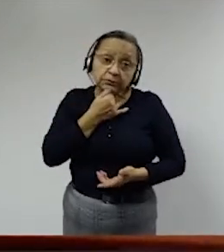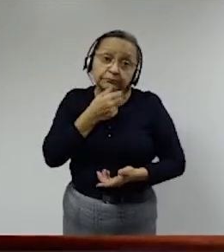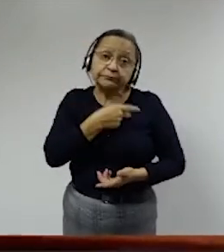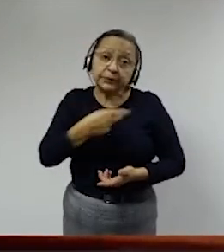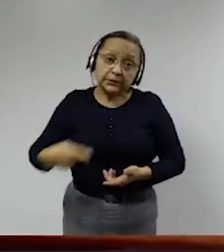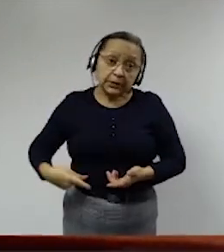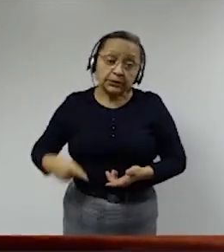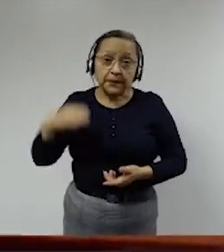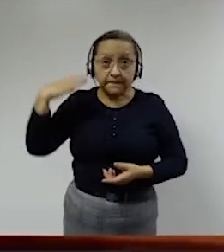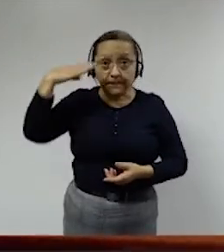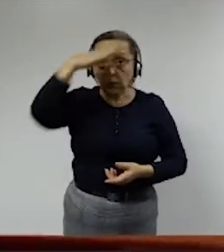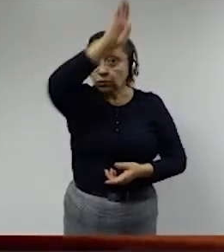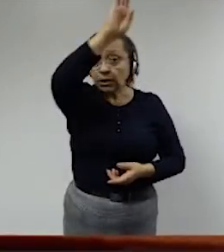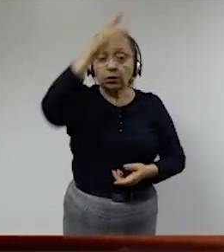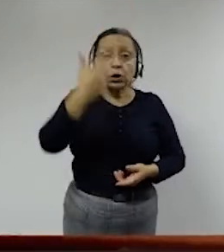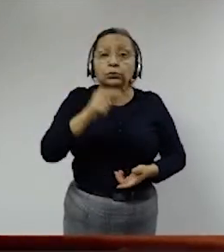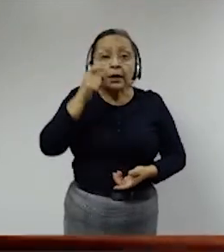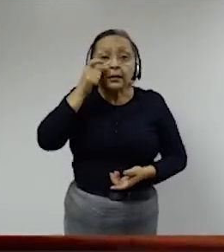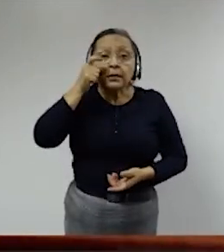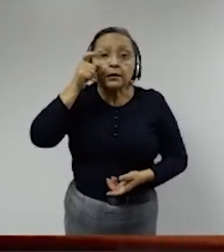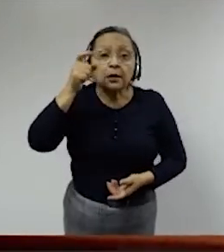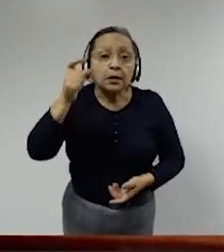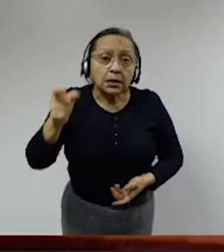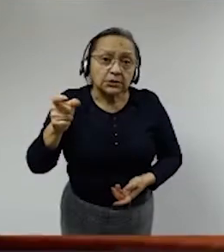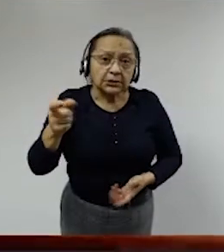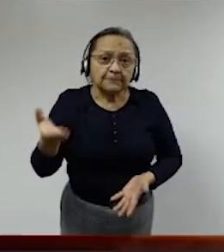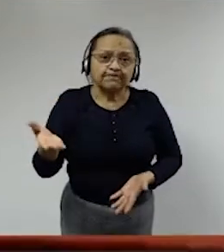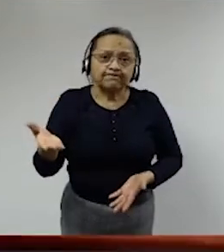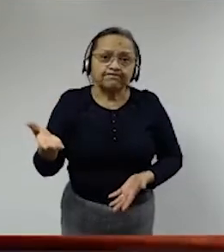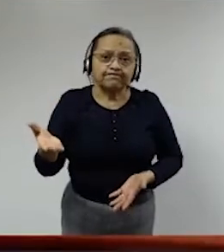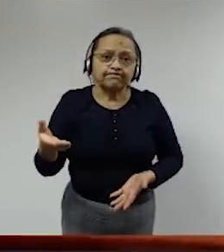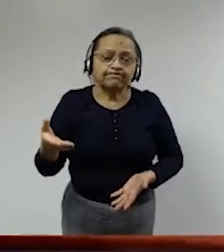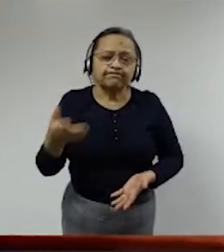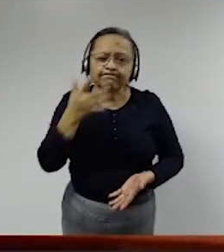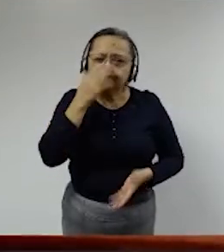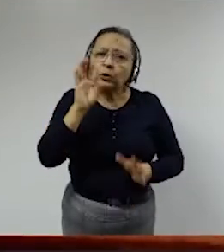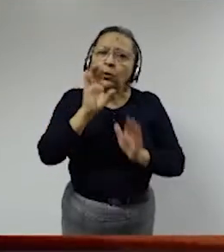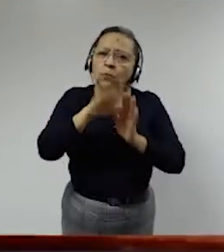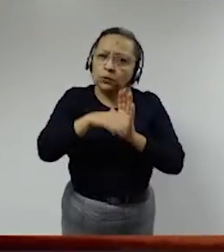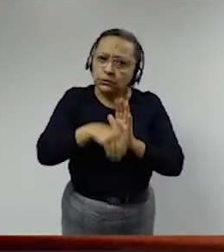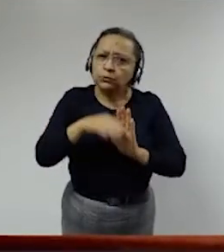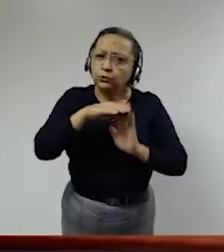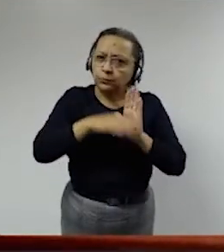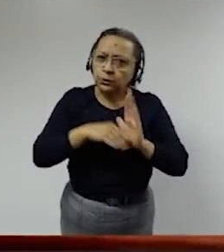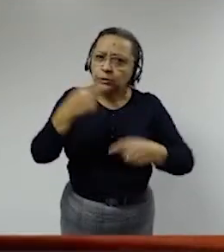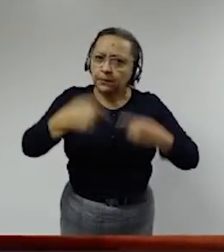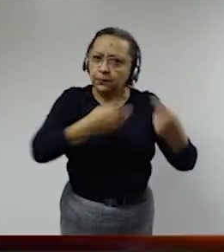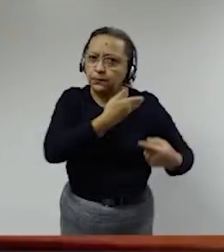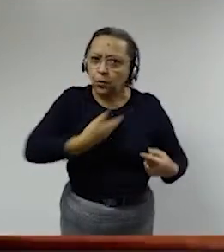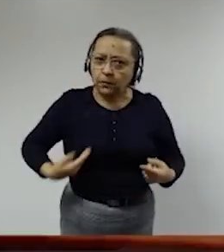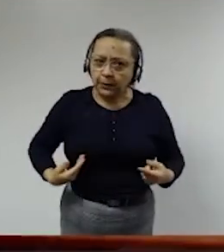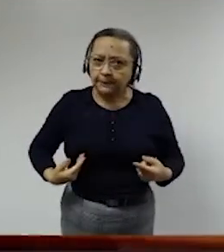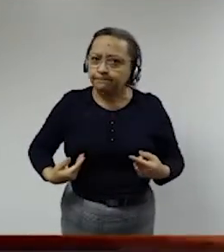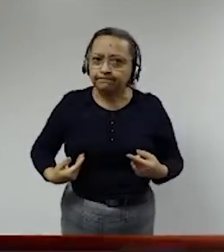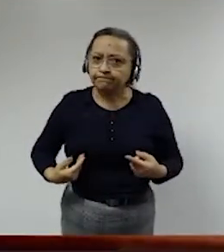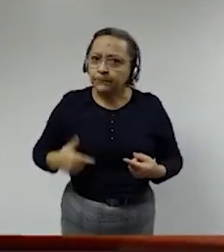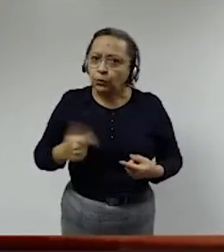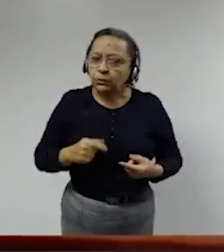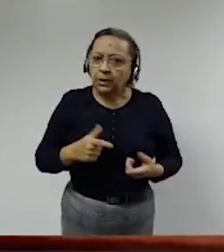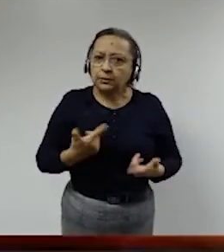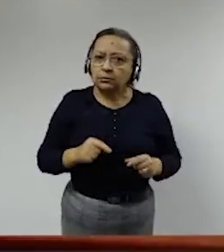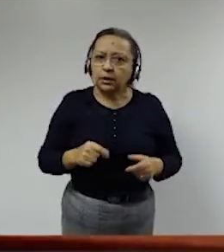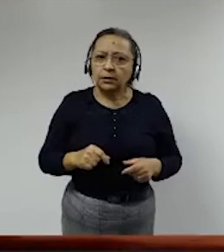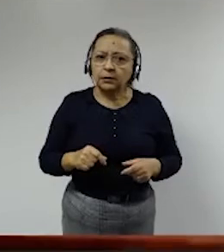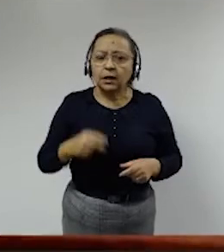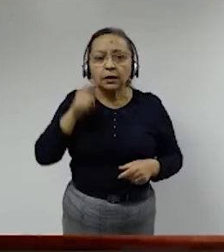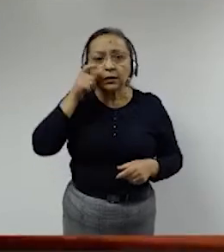Enfim, definitivamente não há interesse, né, enfim, dentro do conceito de política pública do governo, de dedicar ao setor